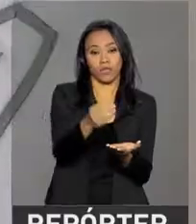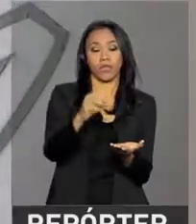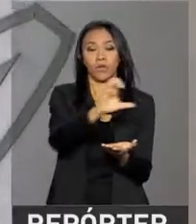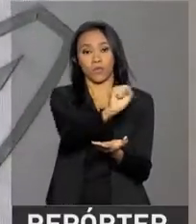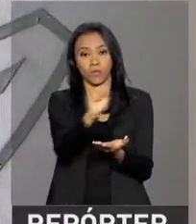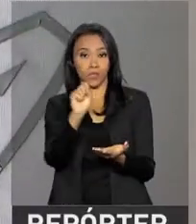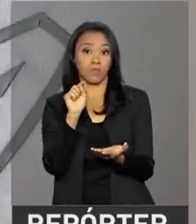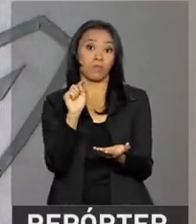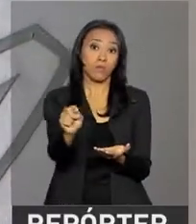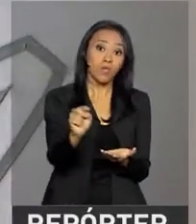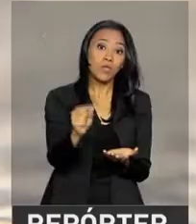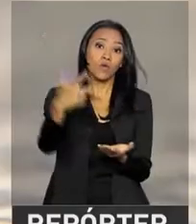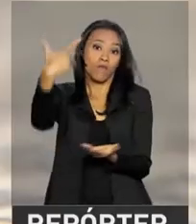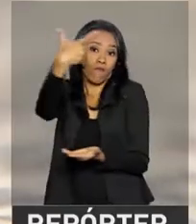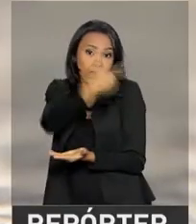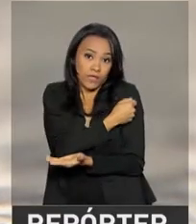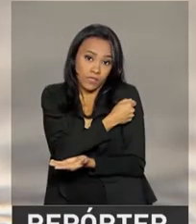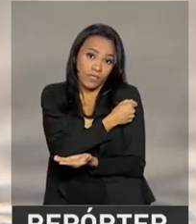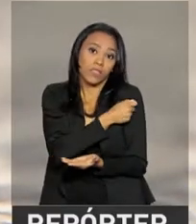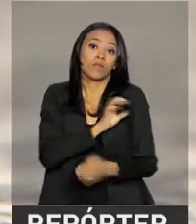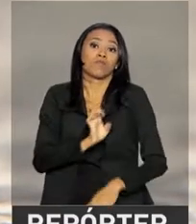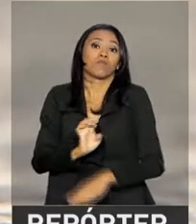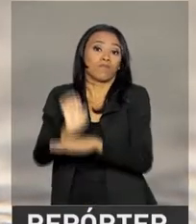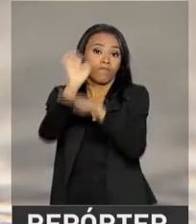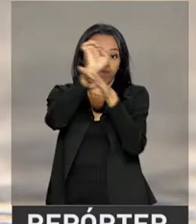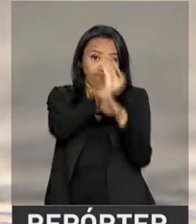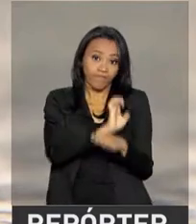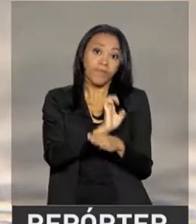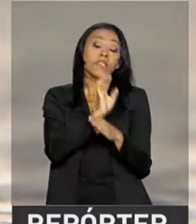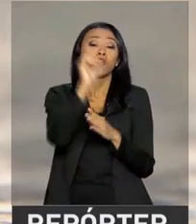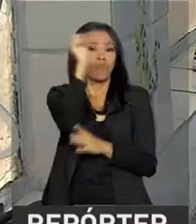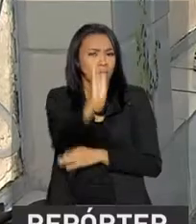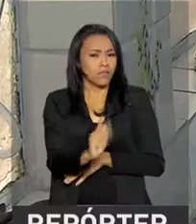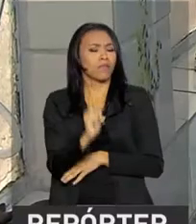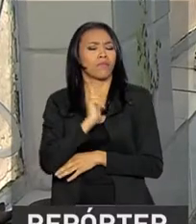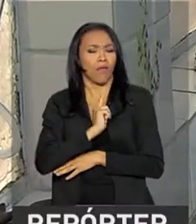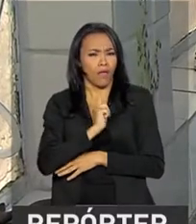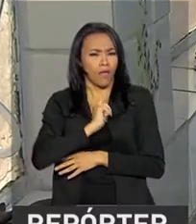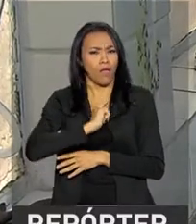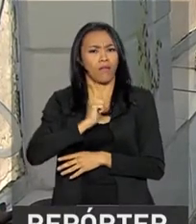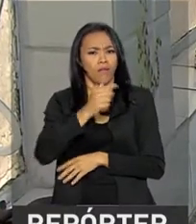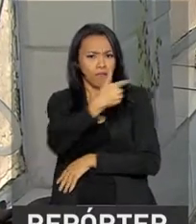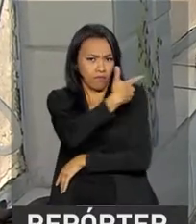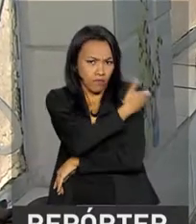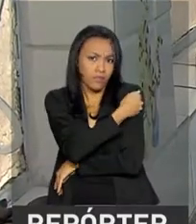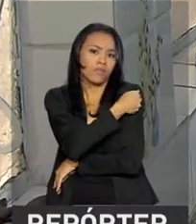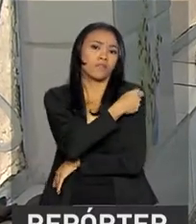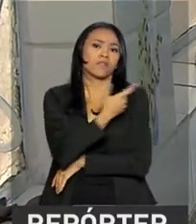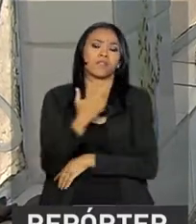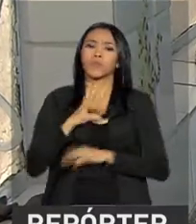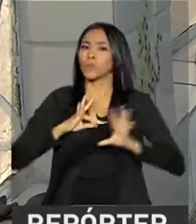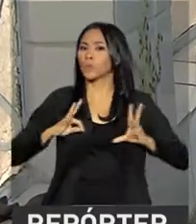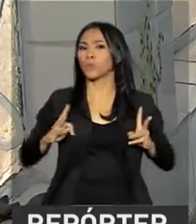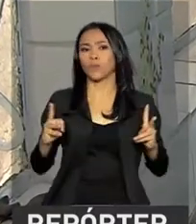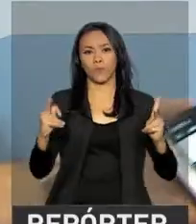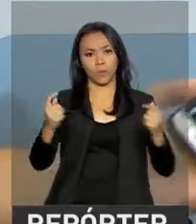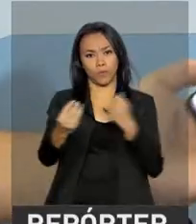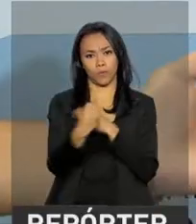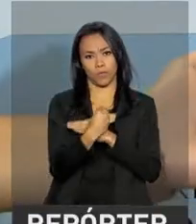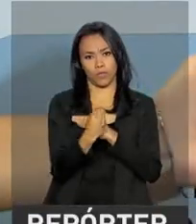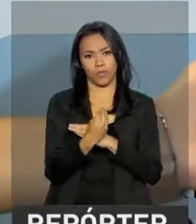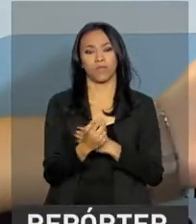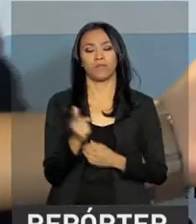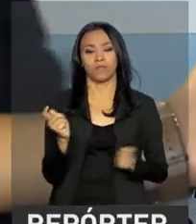aos estados de todo o país e garantiu que o brasil tem estoque suficiente de vacinas para imunizar toda a população